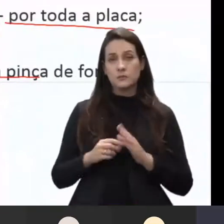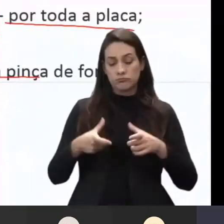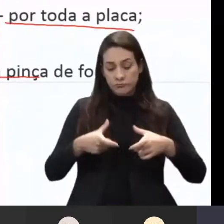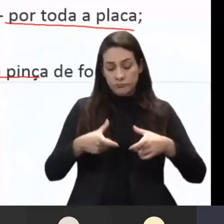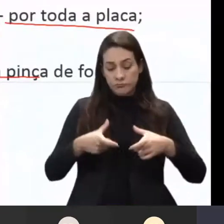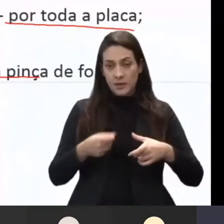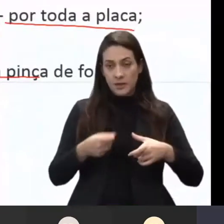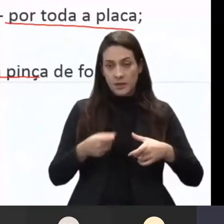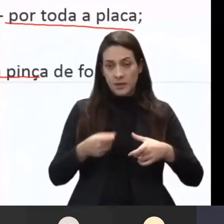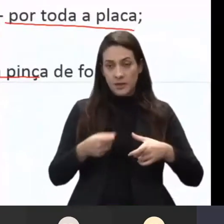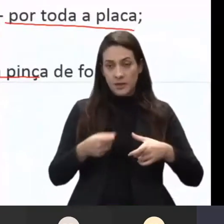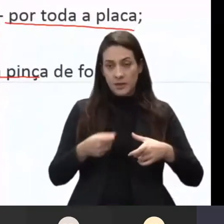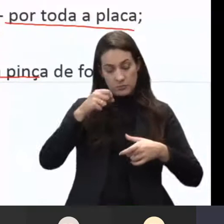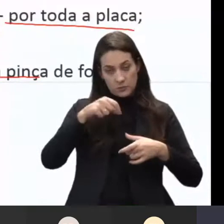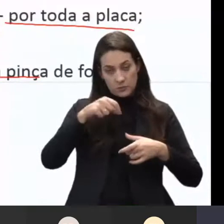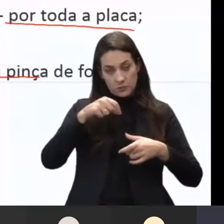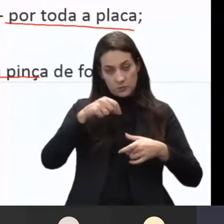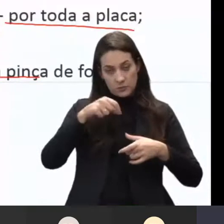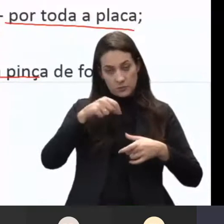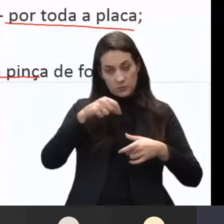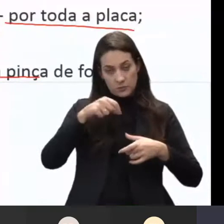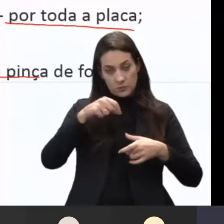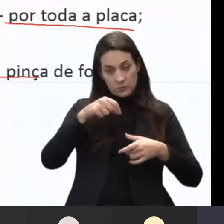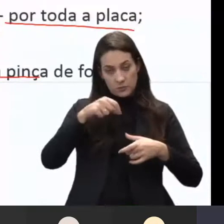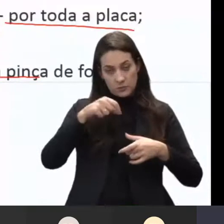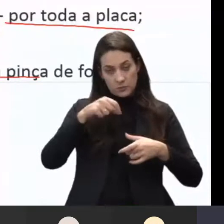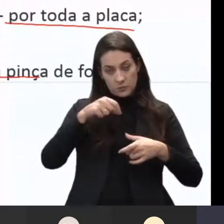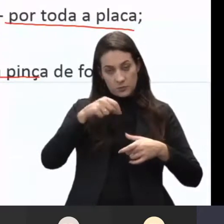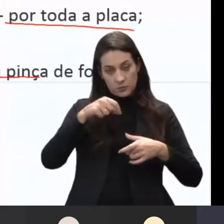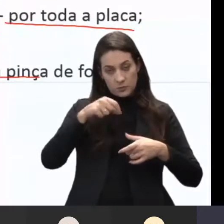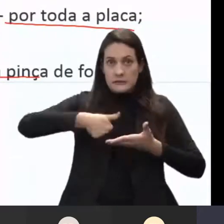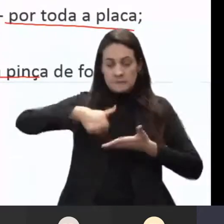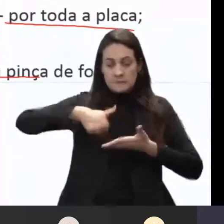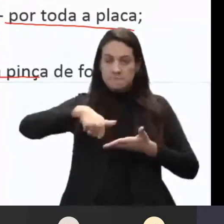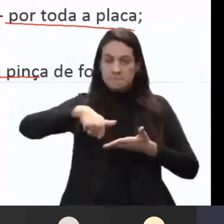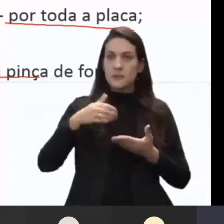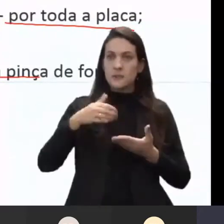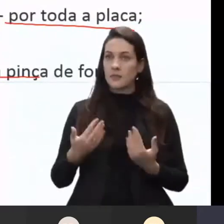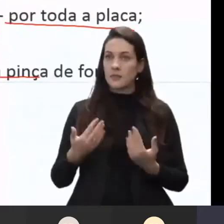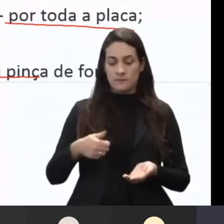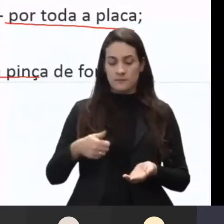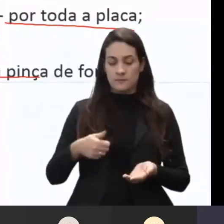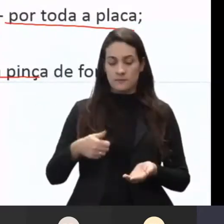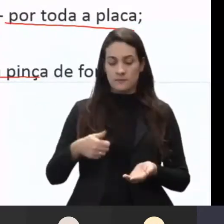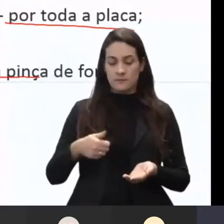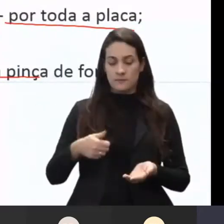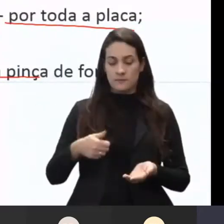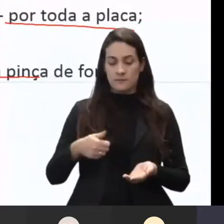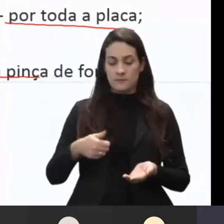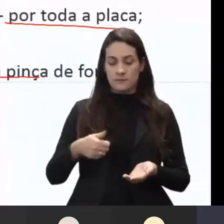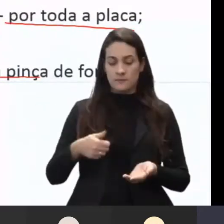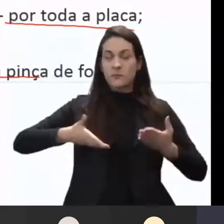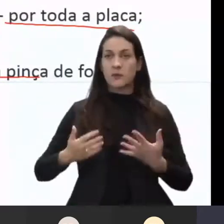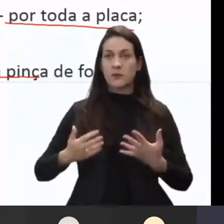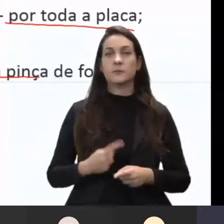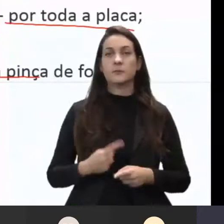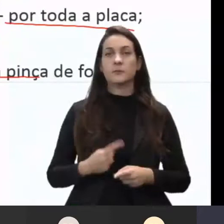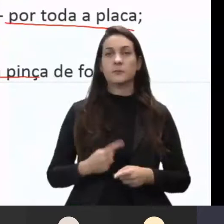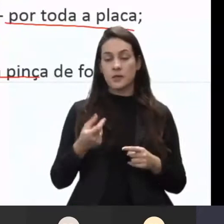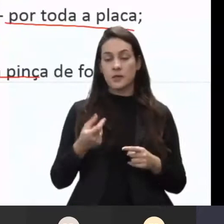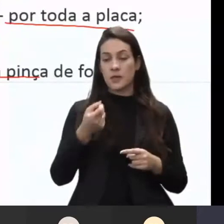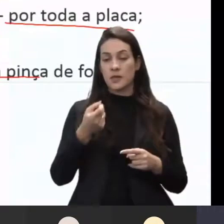colocou o antibiótico, você vai pressionar levemente. Por que pressionar levemente? Porque precisa aderir